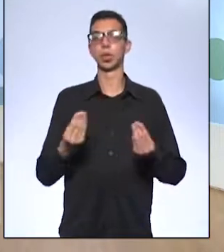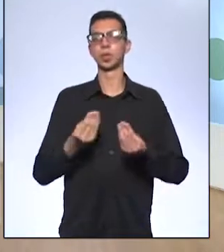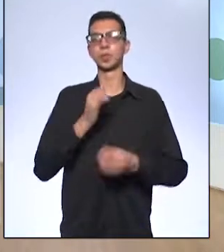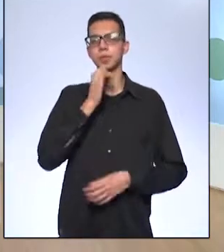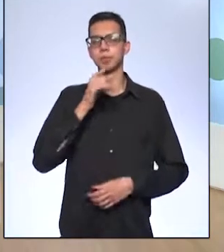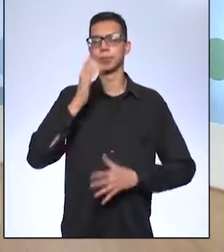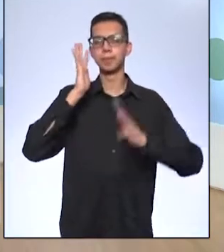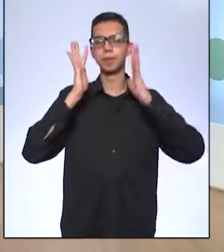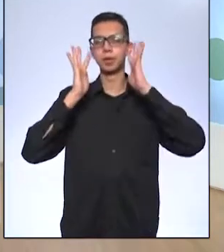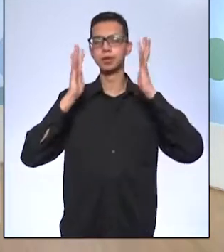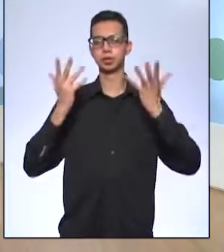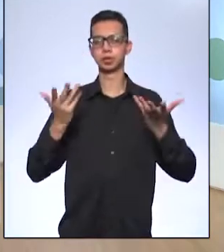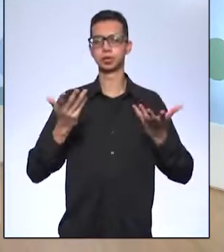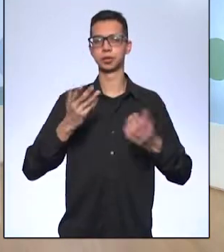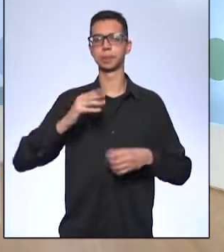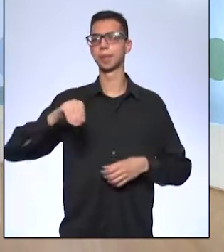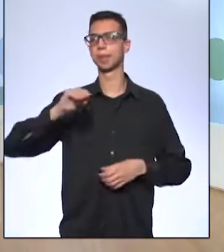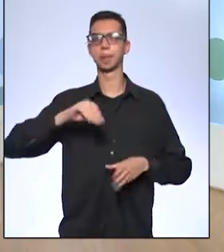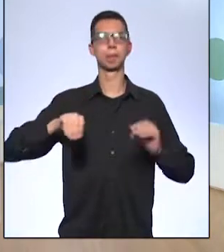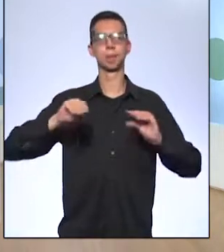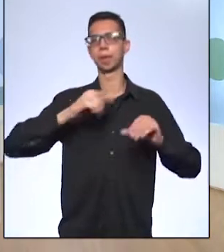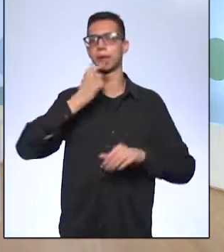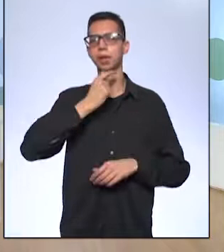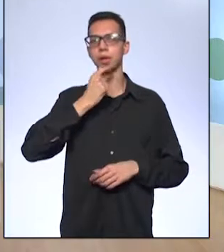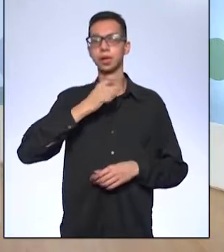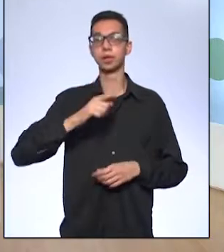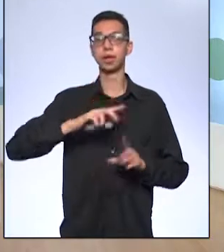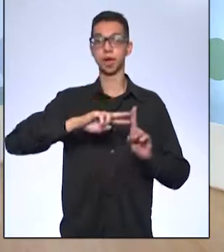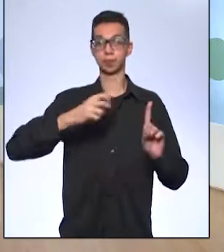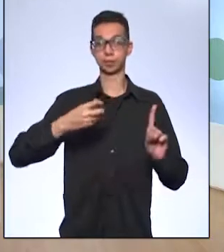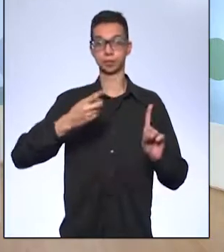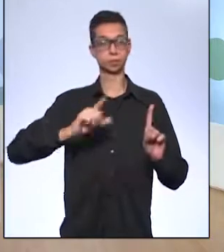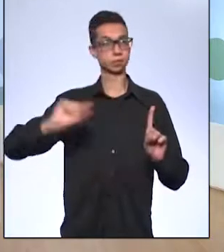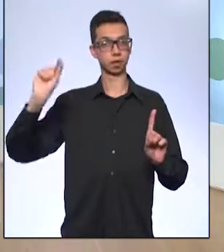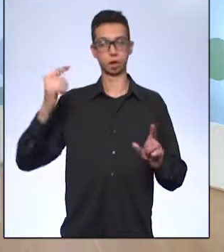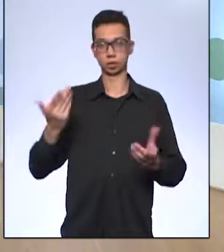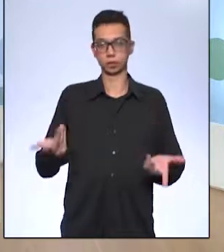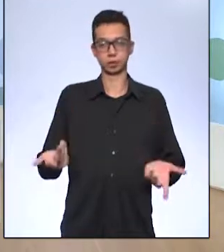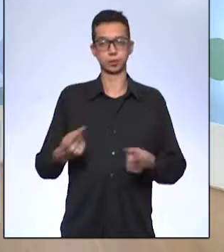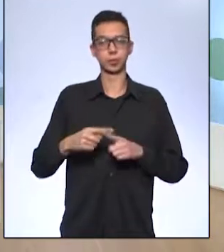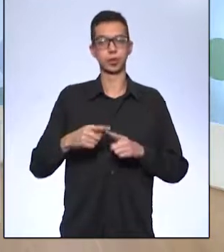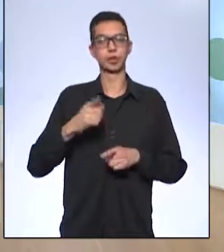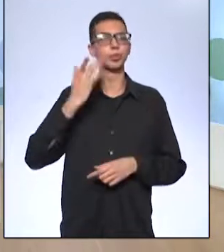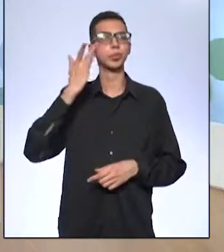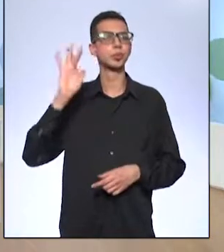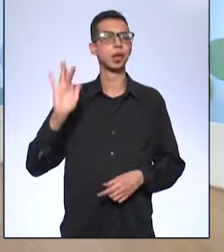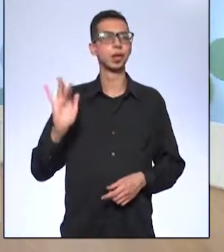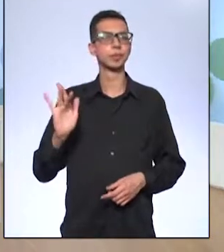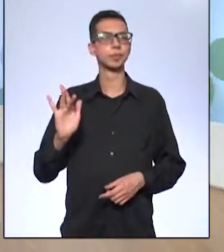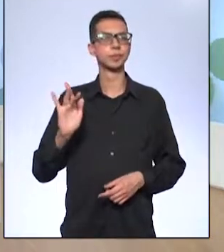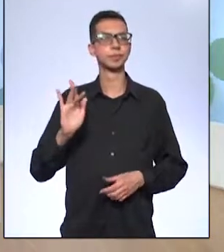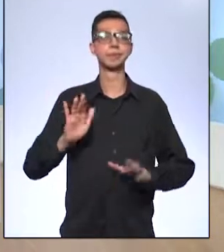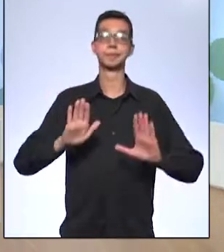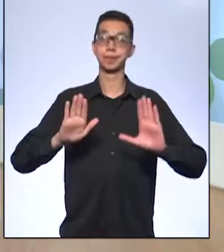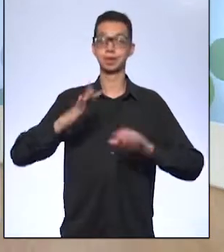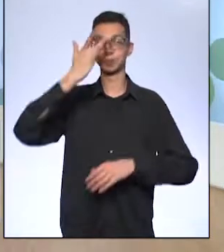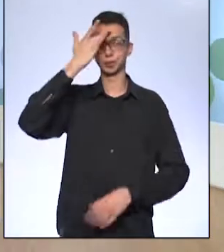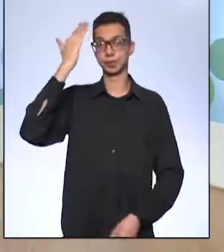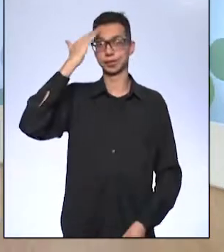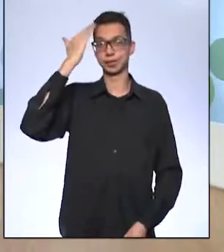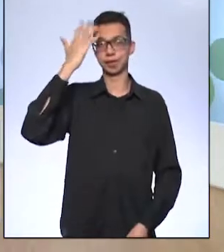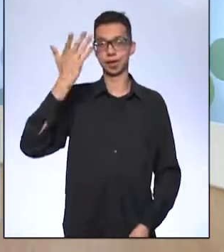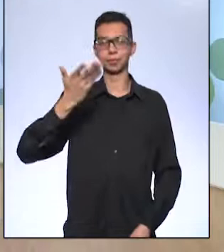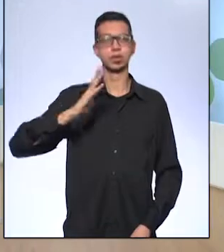o tempo todo, vocês iam sair do aplicativo porque falam, nossa, não estou entendendo nada. Ou quem já sabe, ele se empolgar. Só que a gente não faria uma